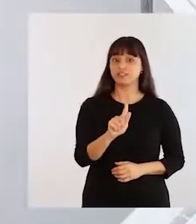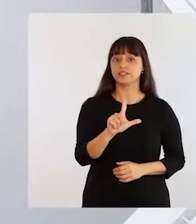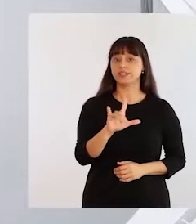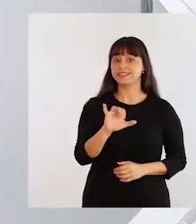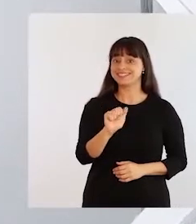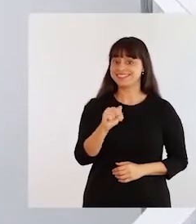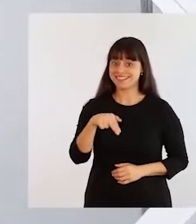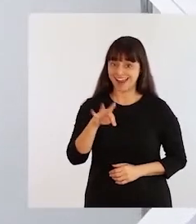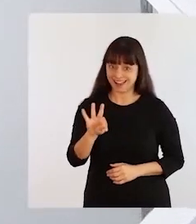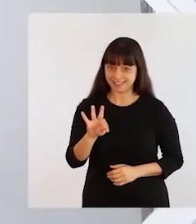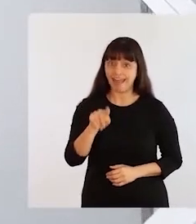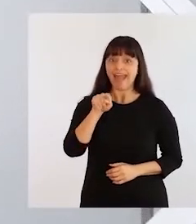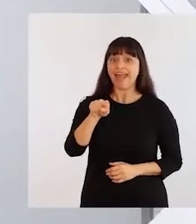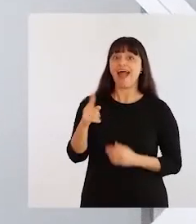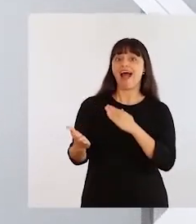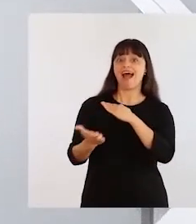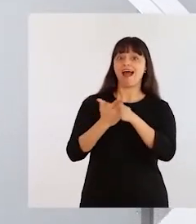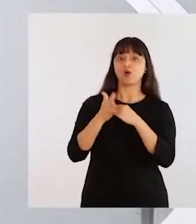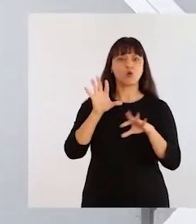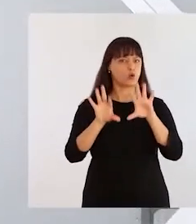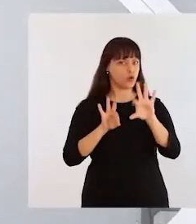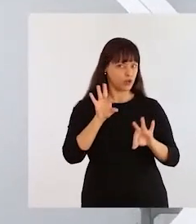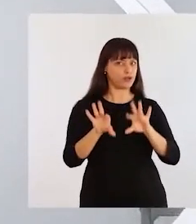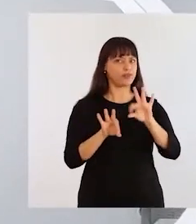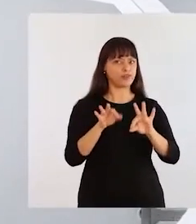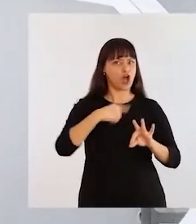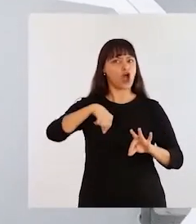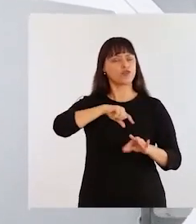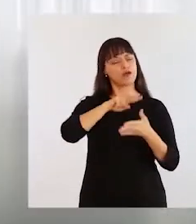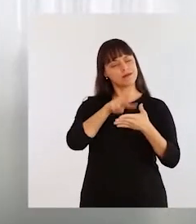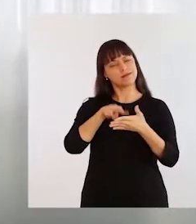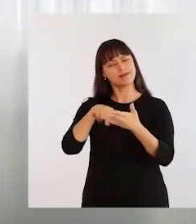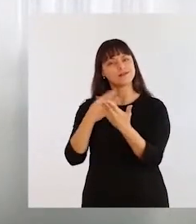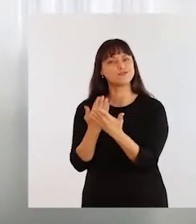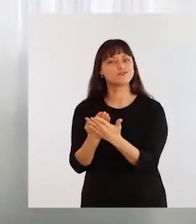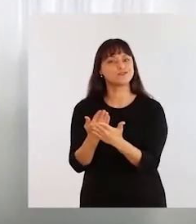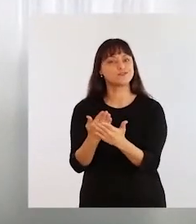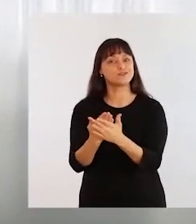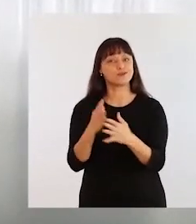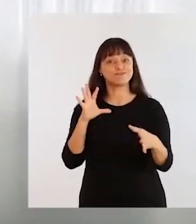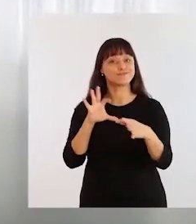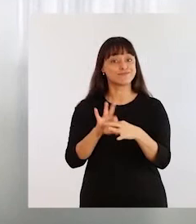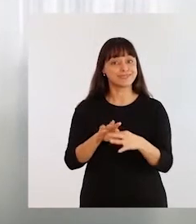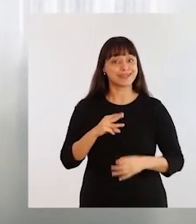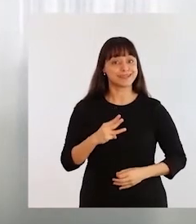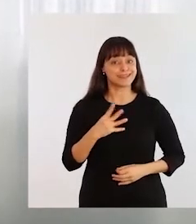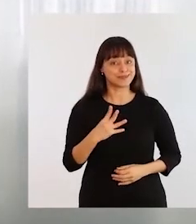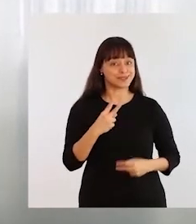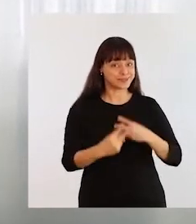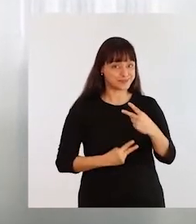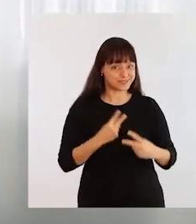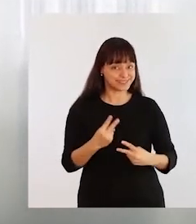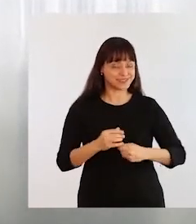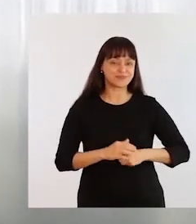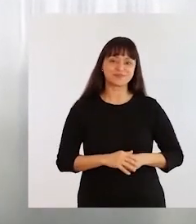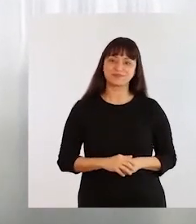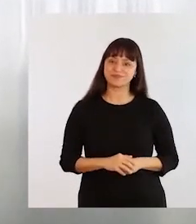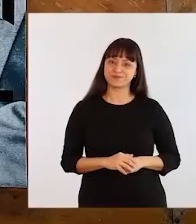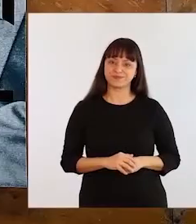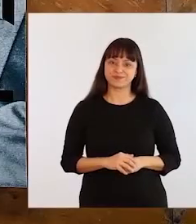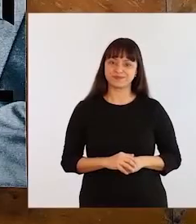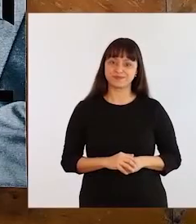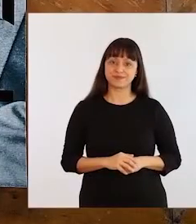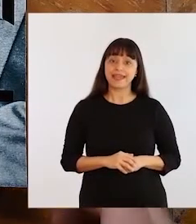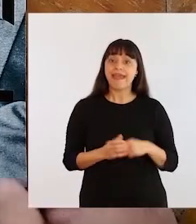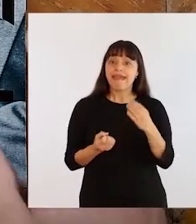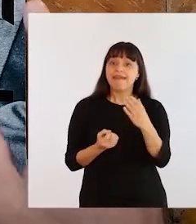do Aglissan, um autor importante para o projeto curatorial e uma das nossas primeiras leituras relacionadas à 34ª Bienal.